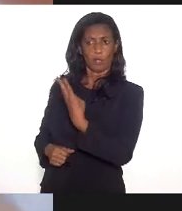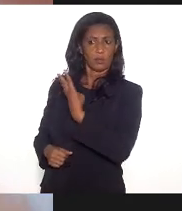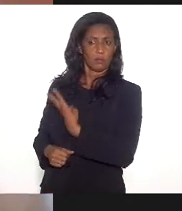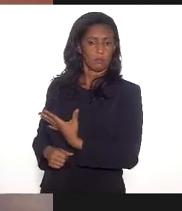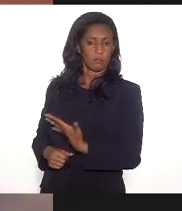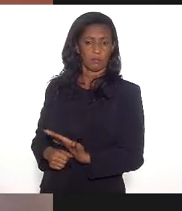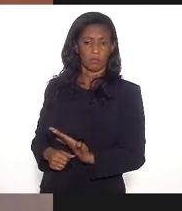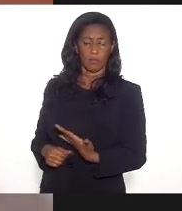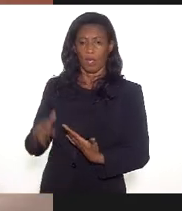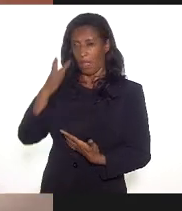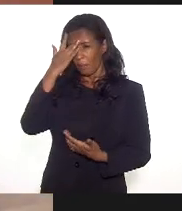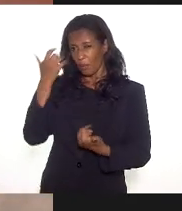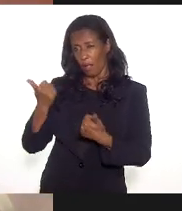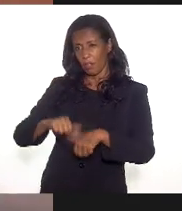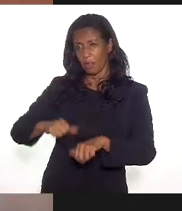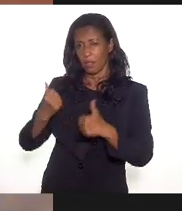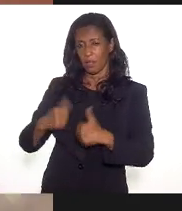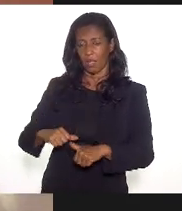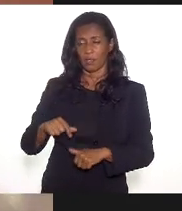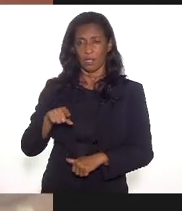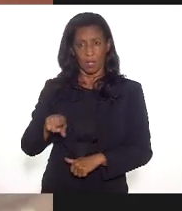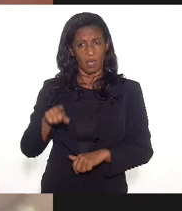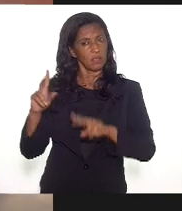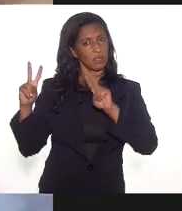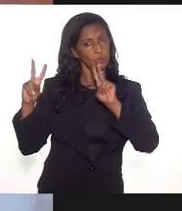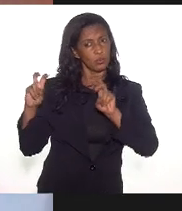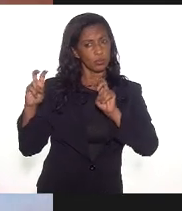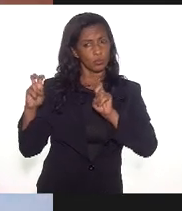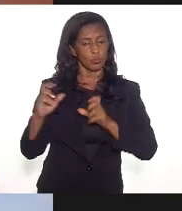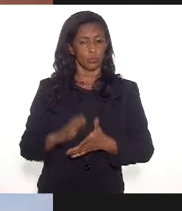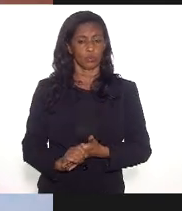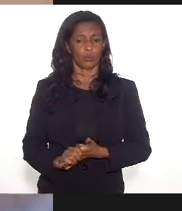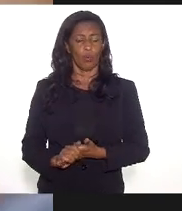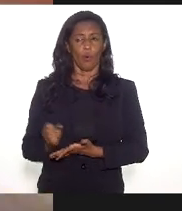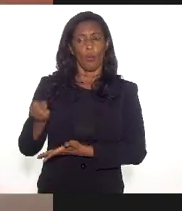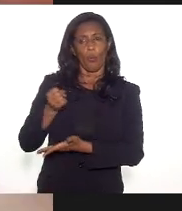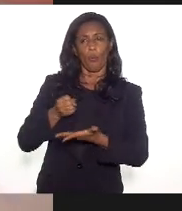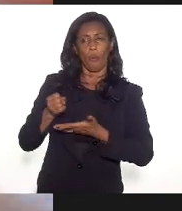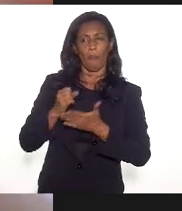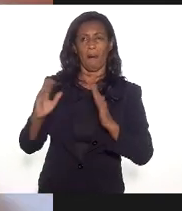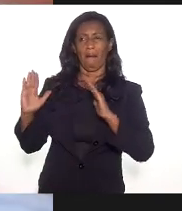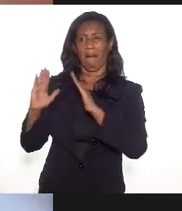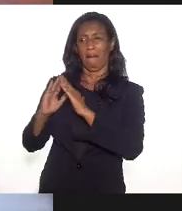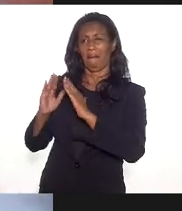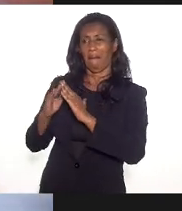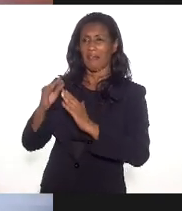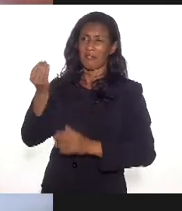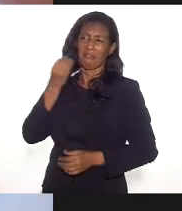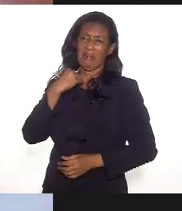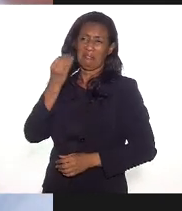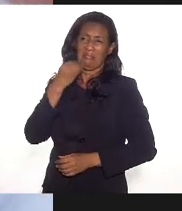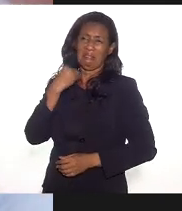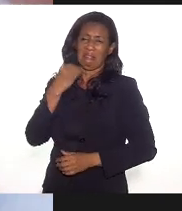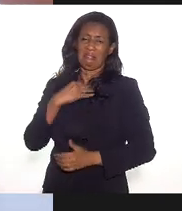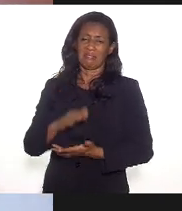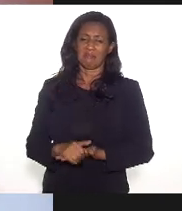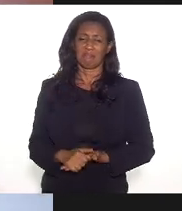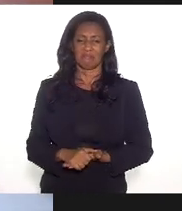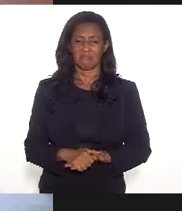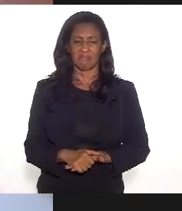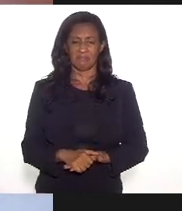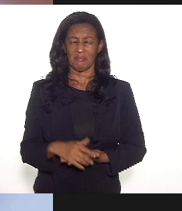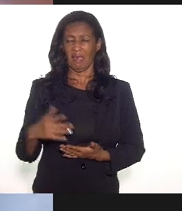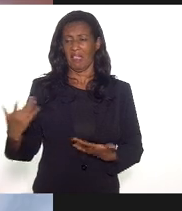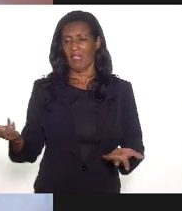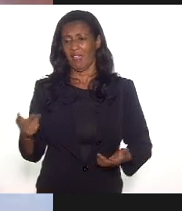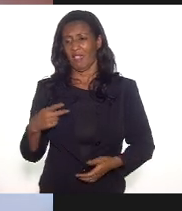pessoal está analisando esse assunto com base naquelas casas de recuperação muito fraquinhas, sabe? Um